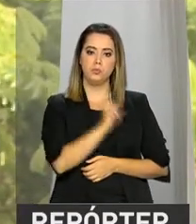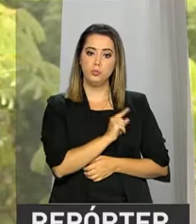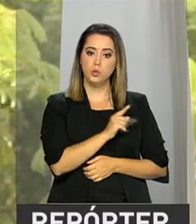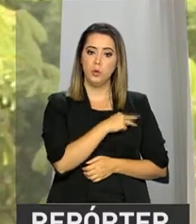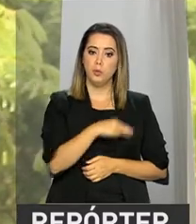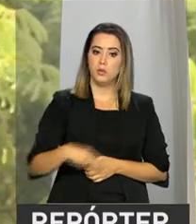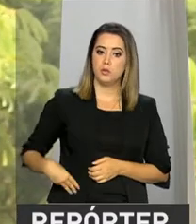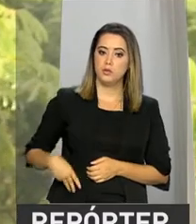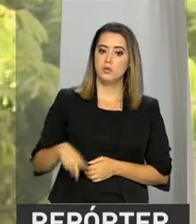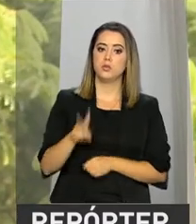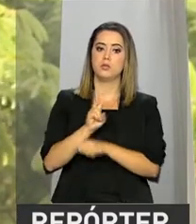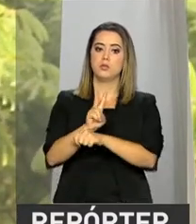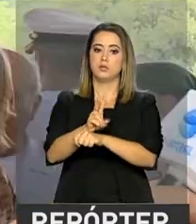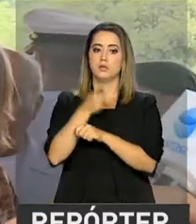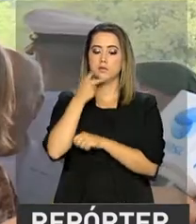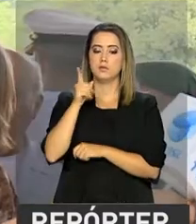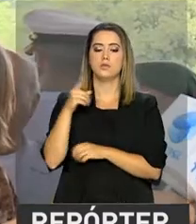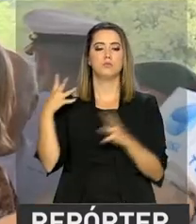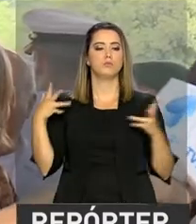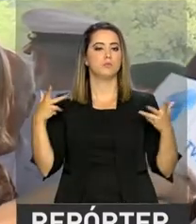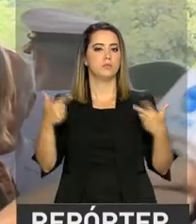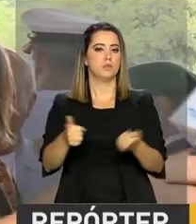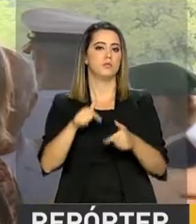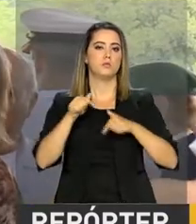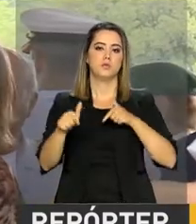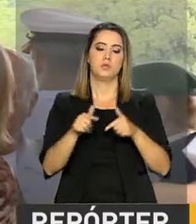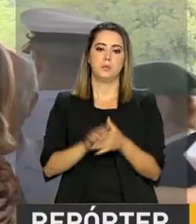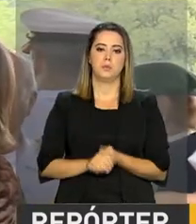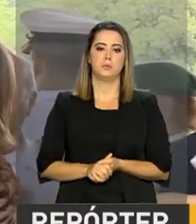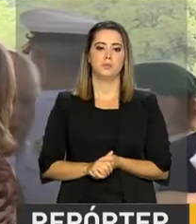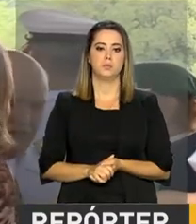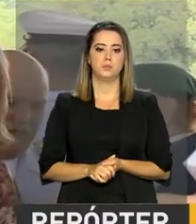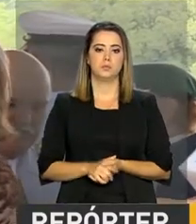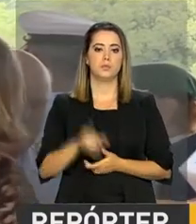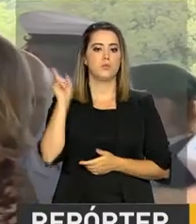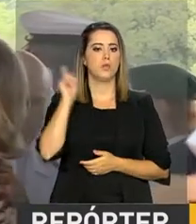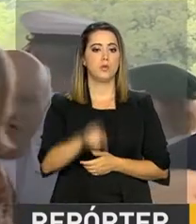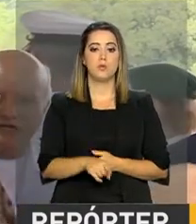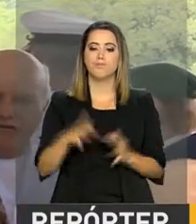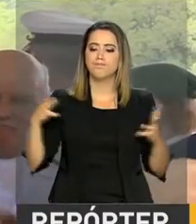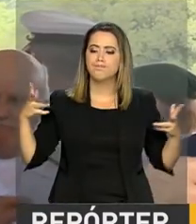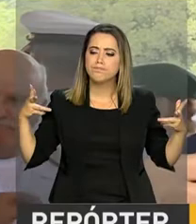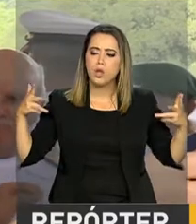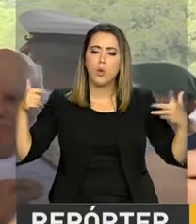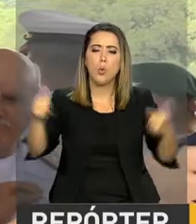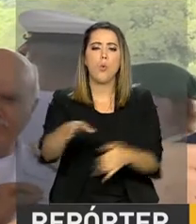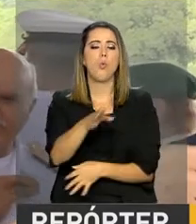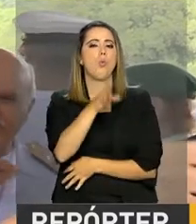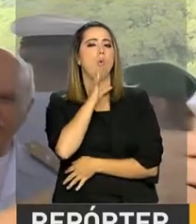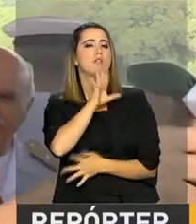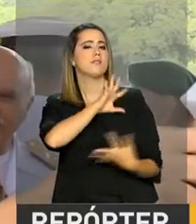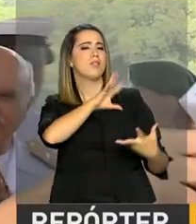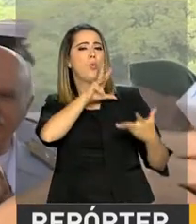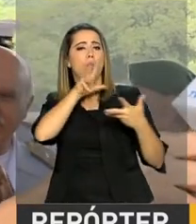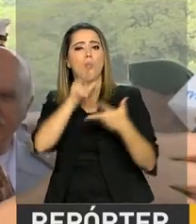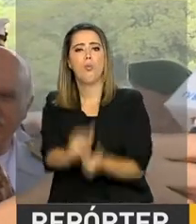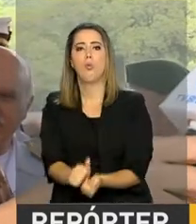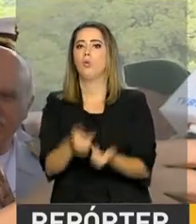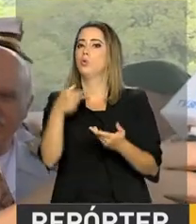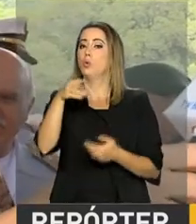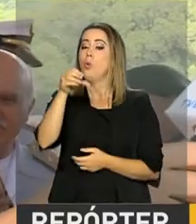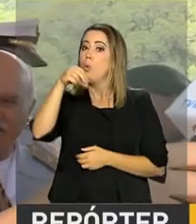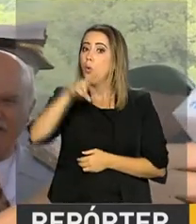Defesa falou do êxito da missão. Essa missão, ela é um sucesso reconhecido internacionalmente pela ONU e pelos